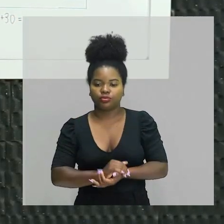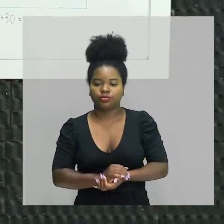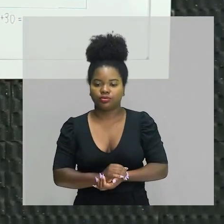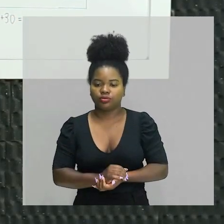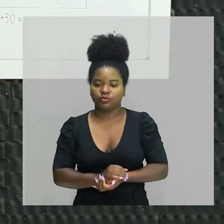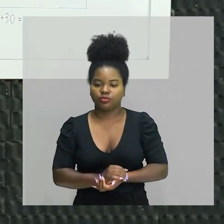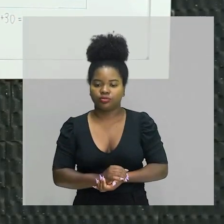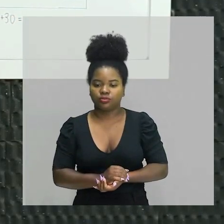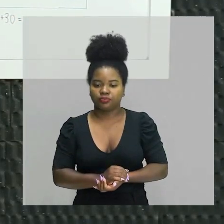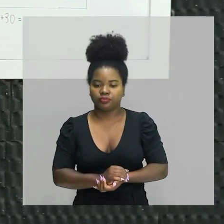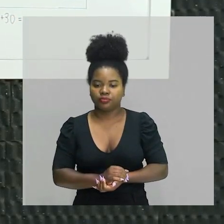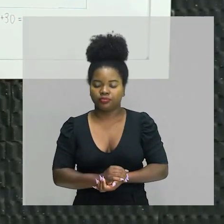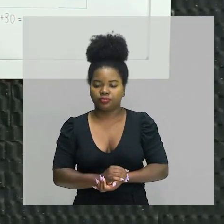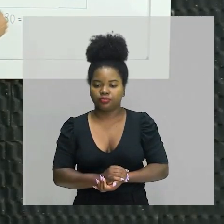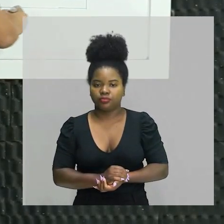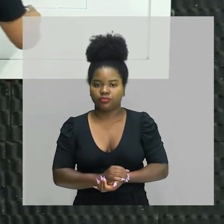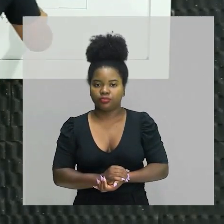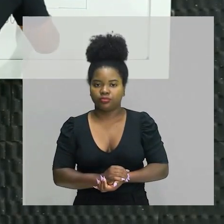uma medida de quê?